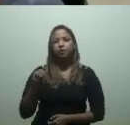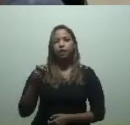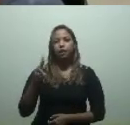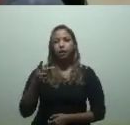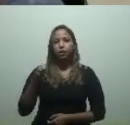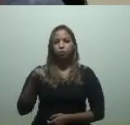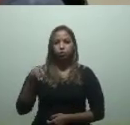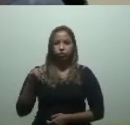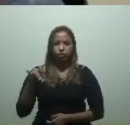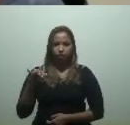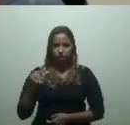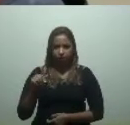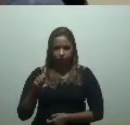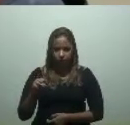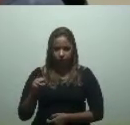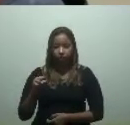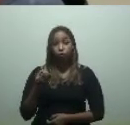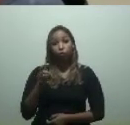de